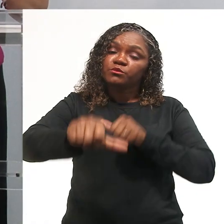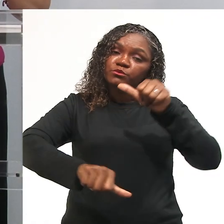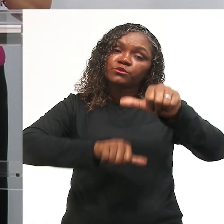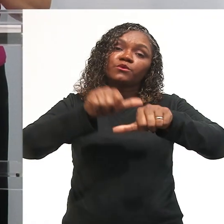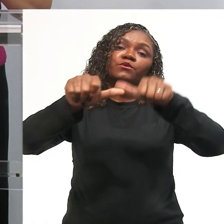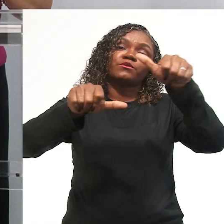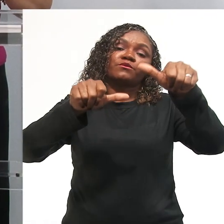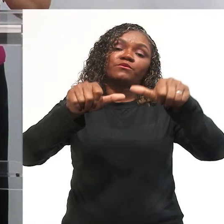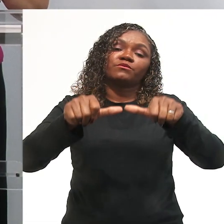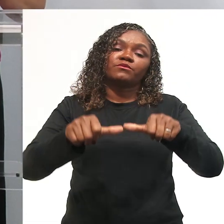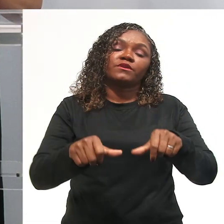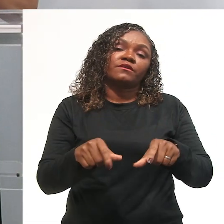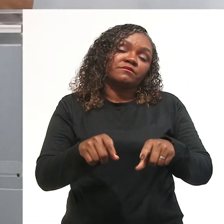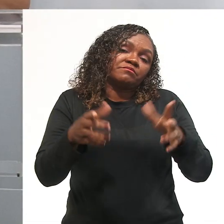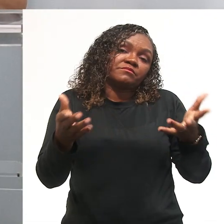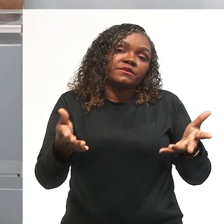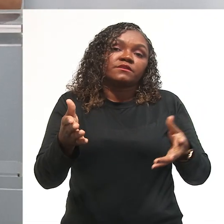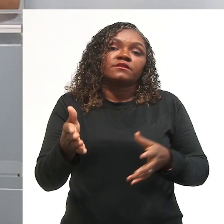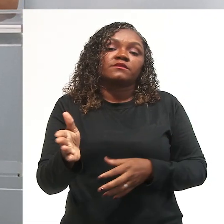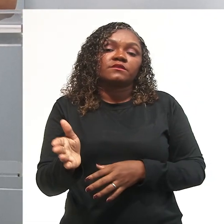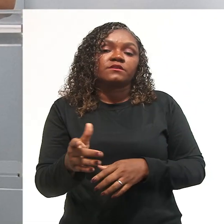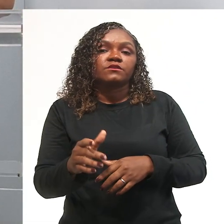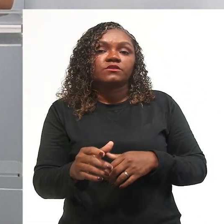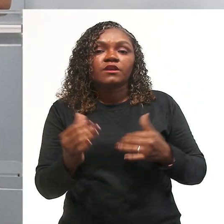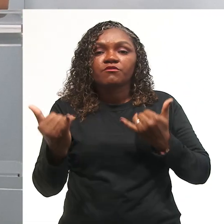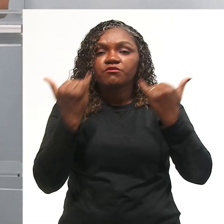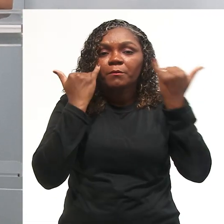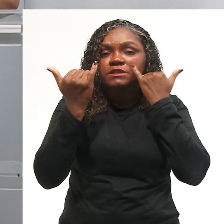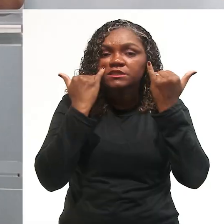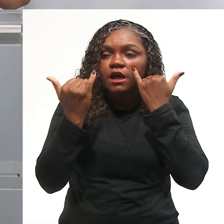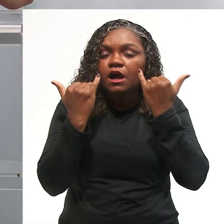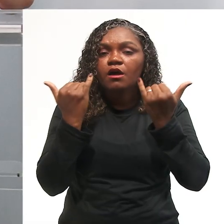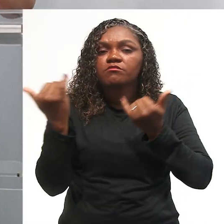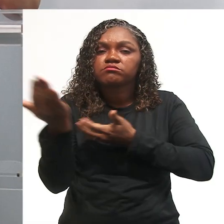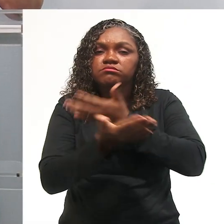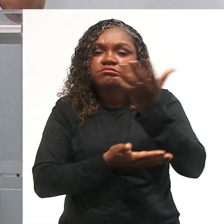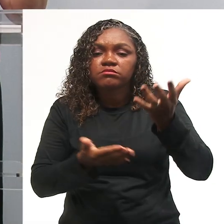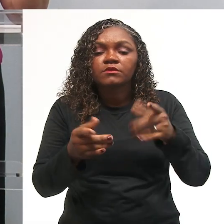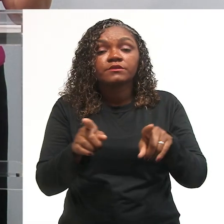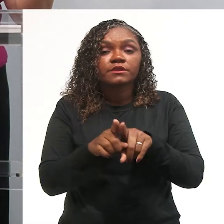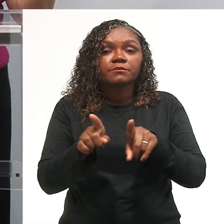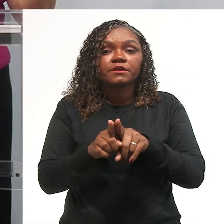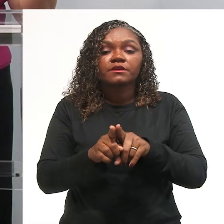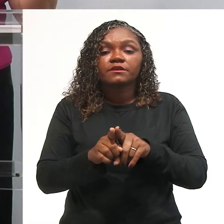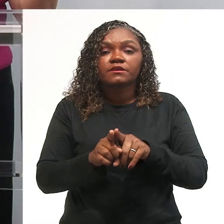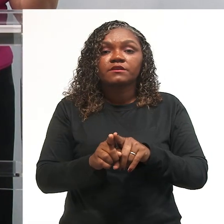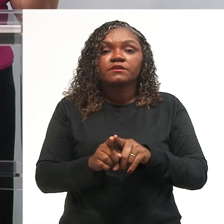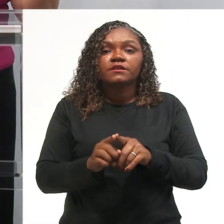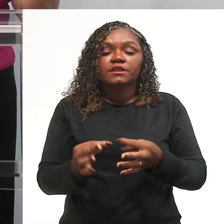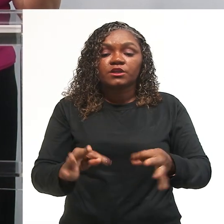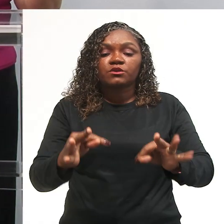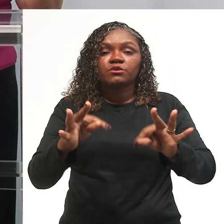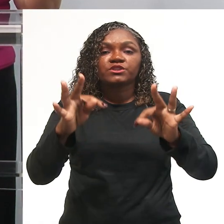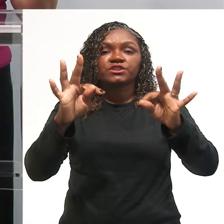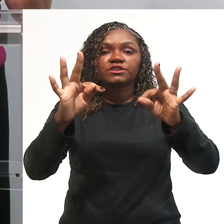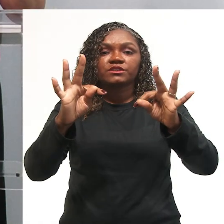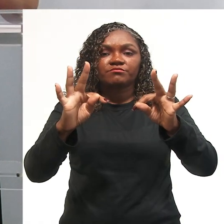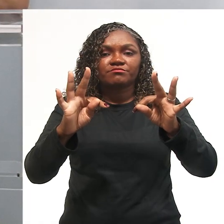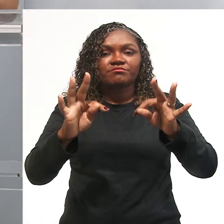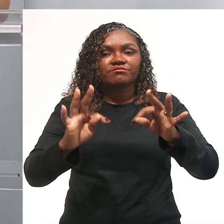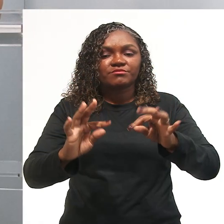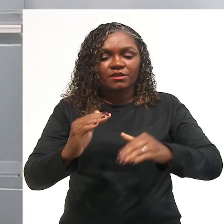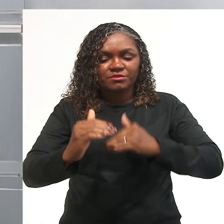muito, tanto na questão da troca de informações, quanto no desenvolvimento de suas tecnologias.